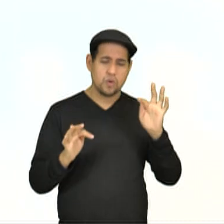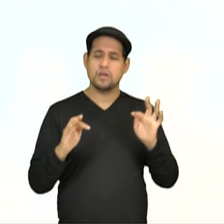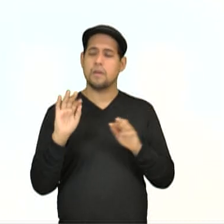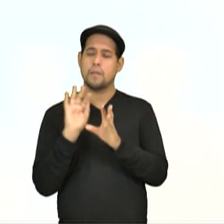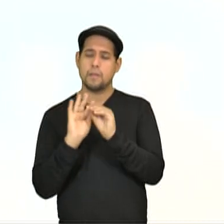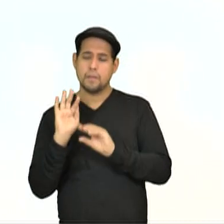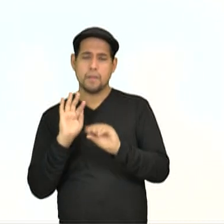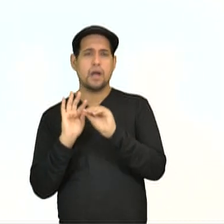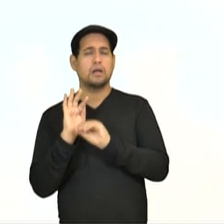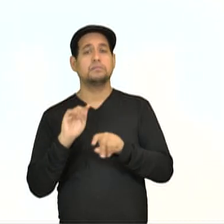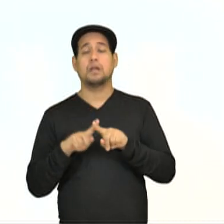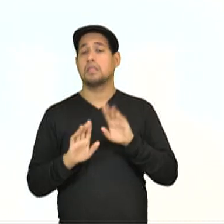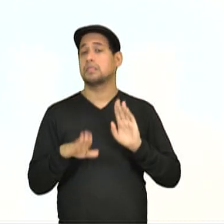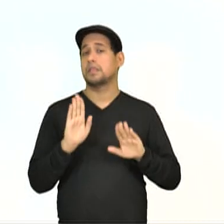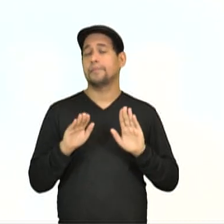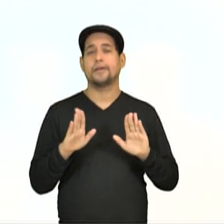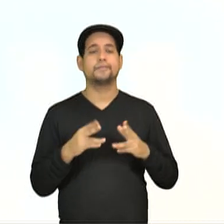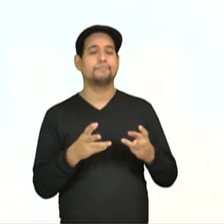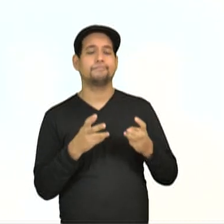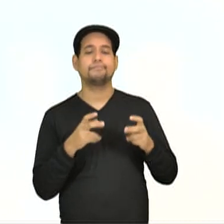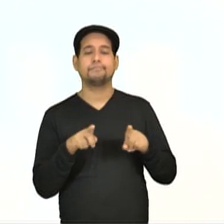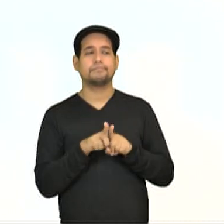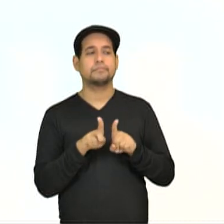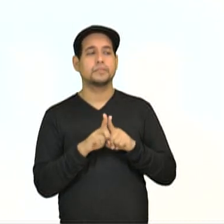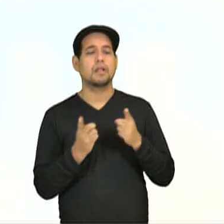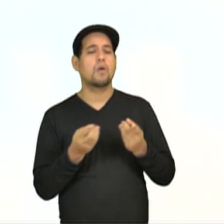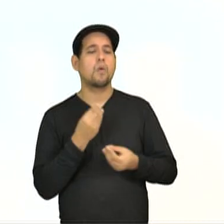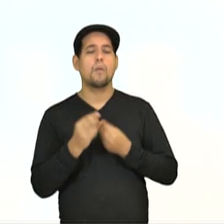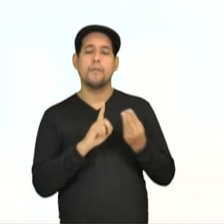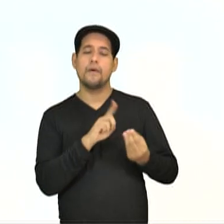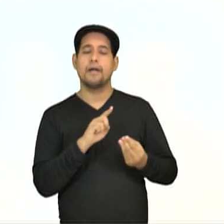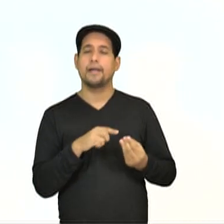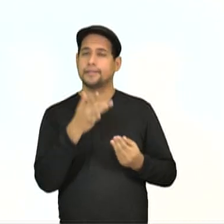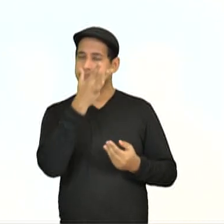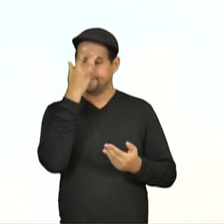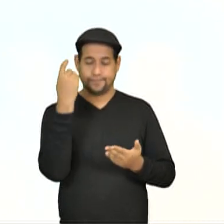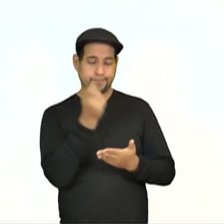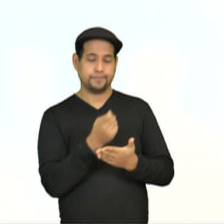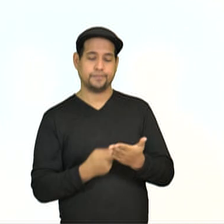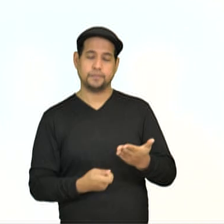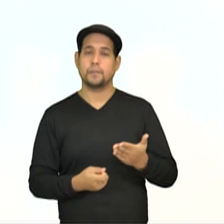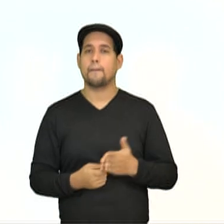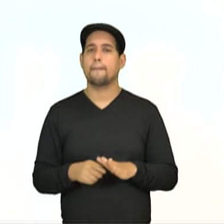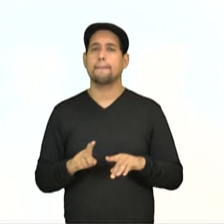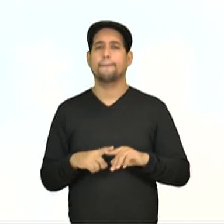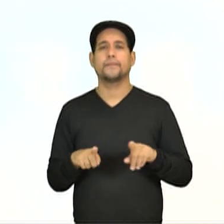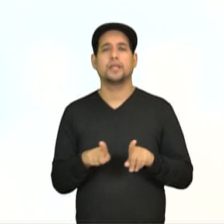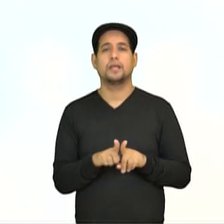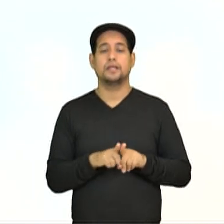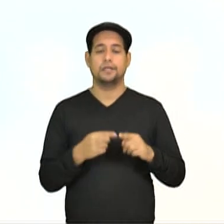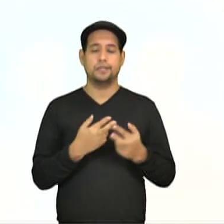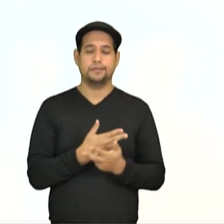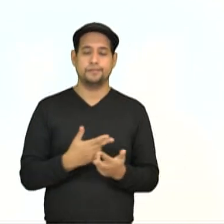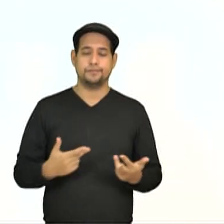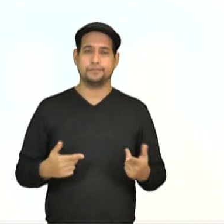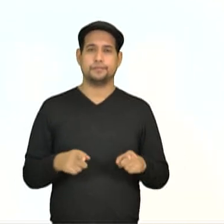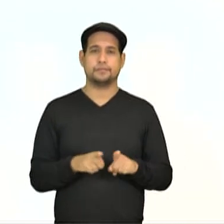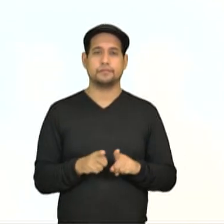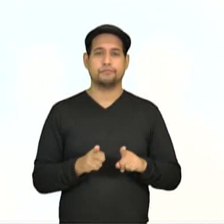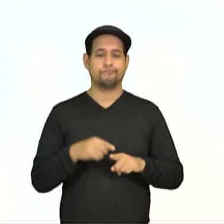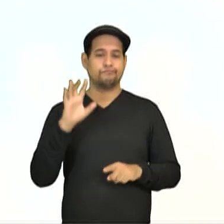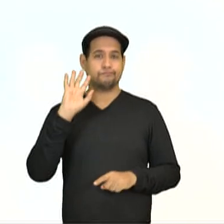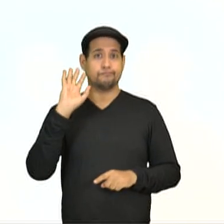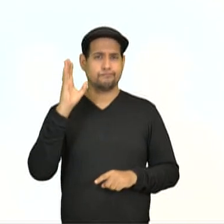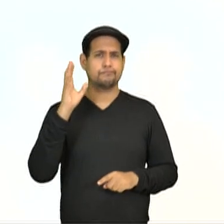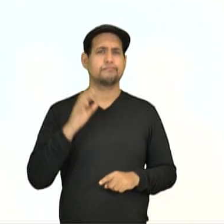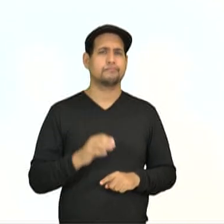enfim. Então, vai depender da inventividade, da intencionalidade do escritor. Também as coisas, os